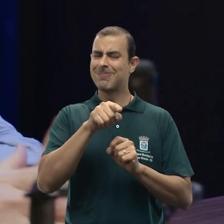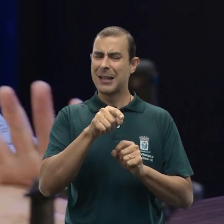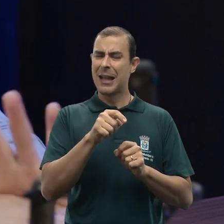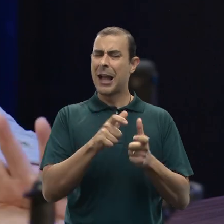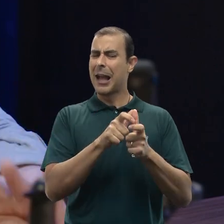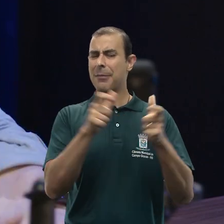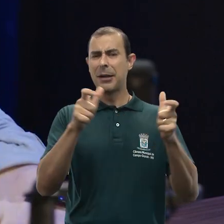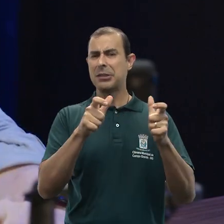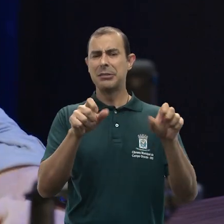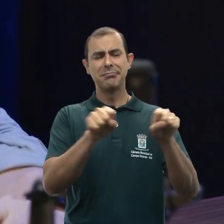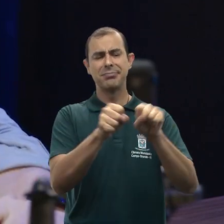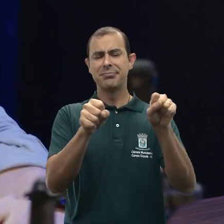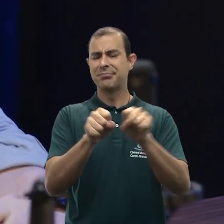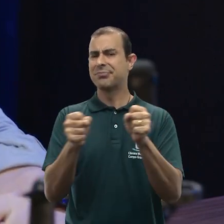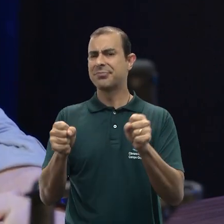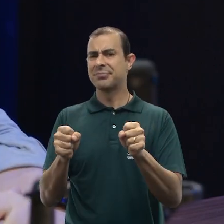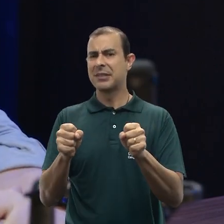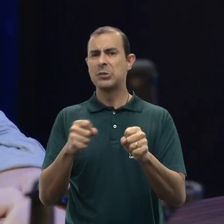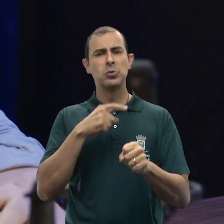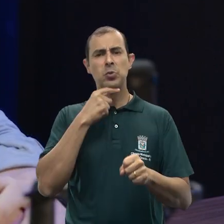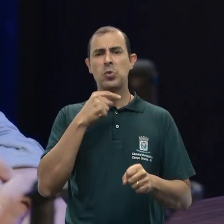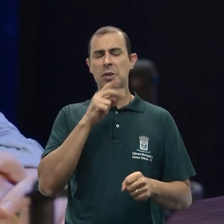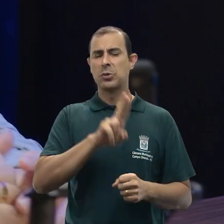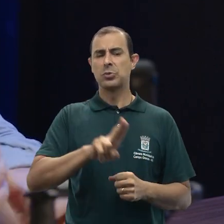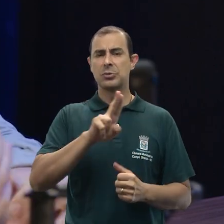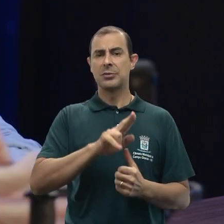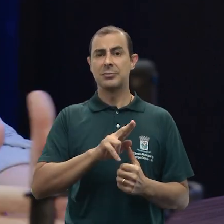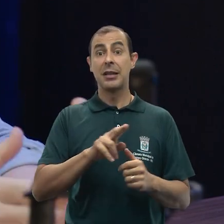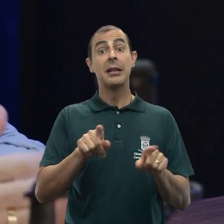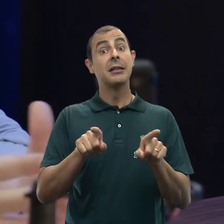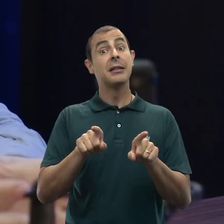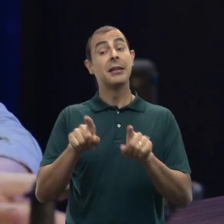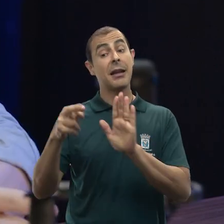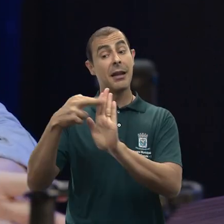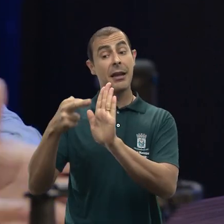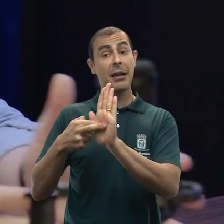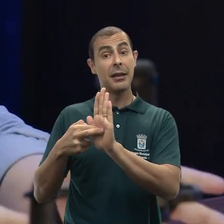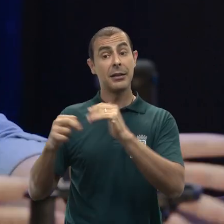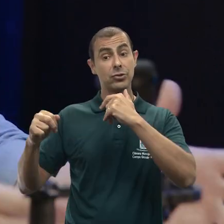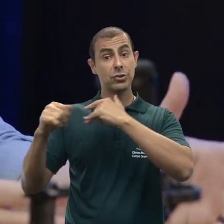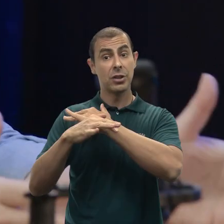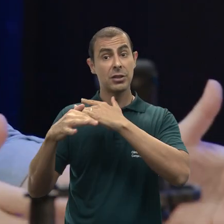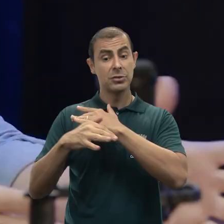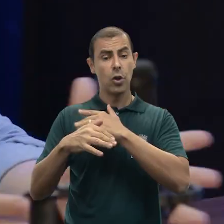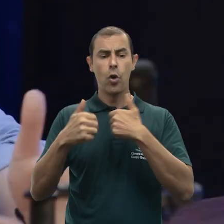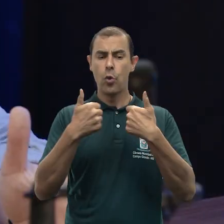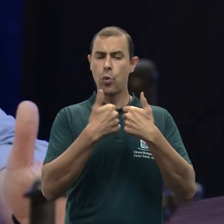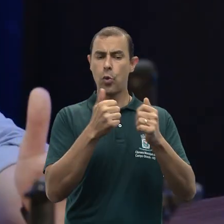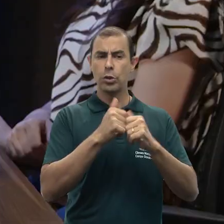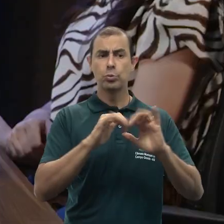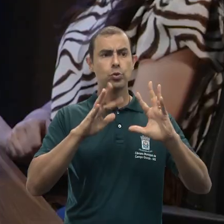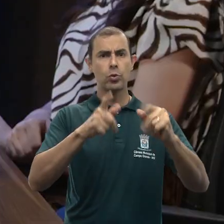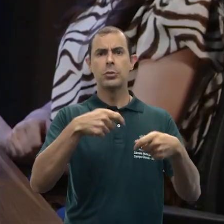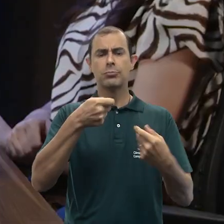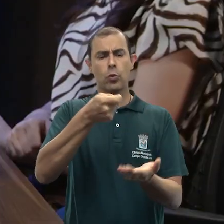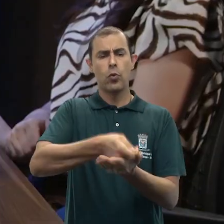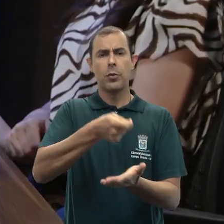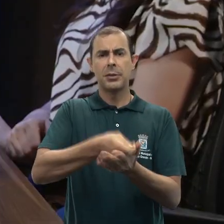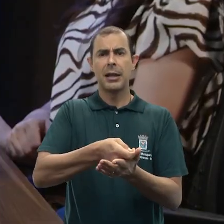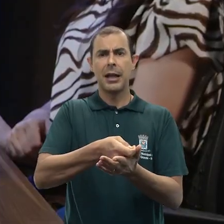colocar para funcionar esse elevador, e o Código de Trânsito diz que esses ônibus de transporte coletivo é obrigado a